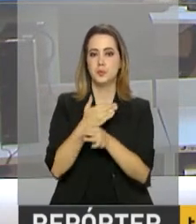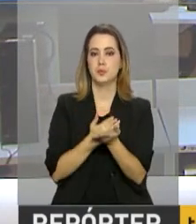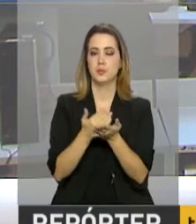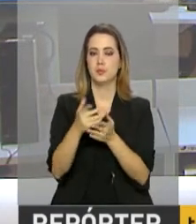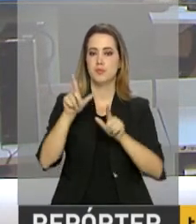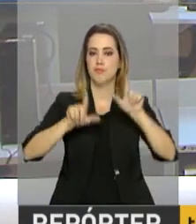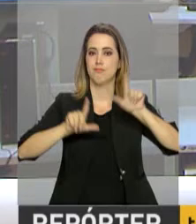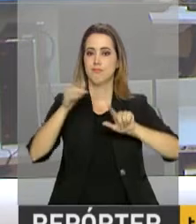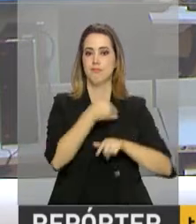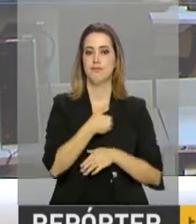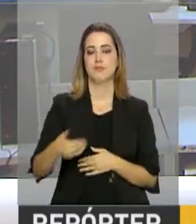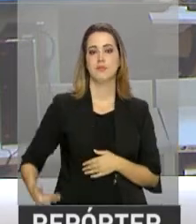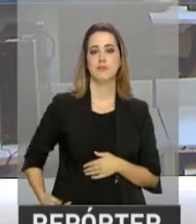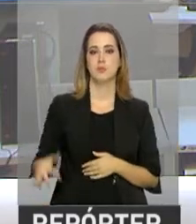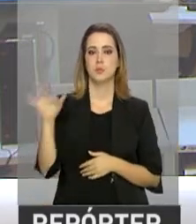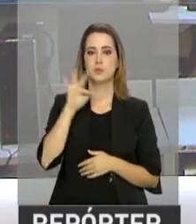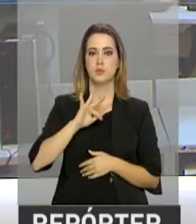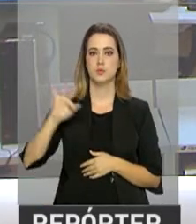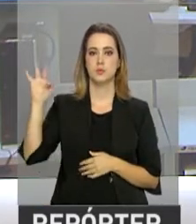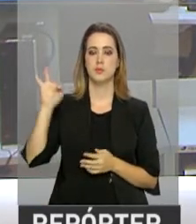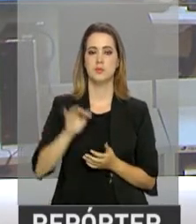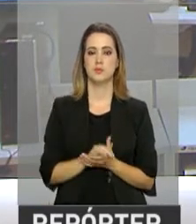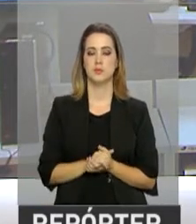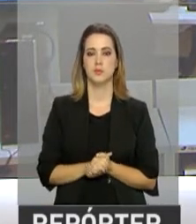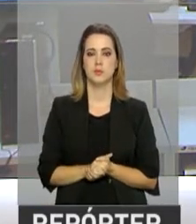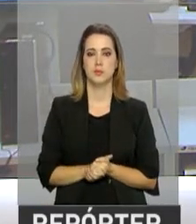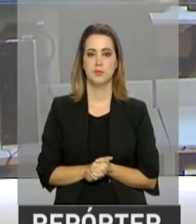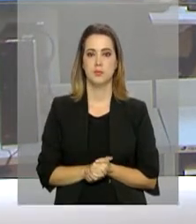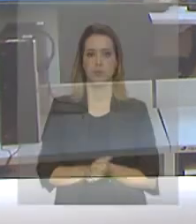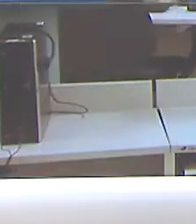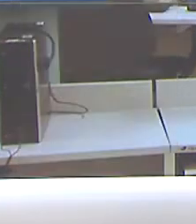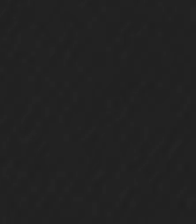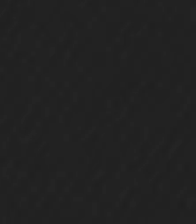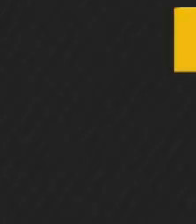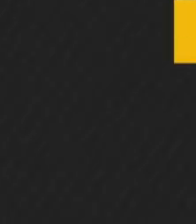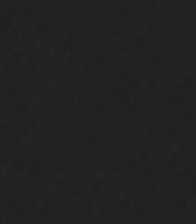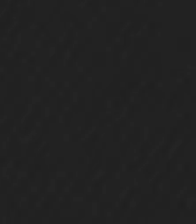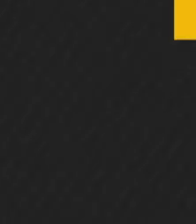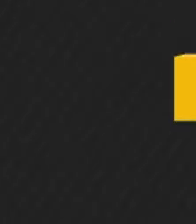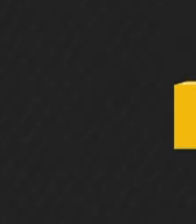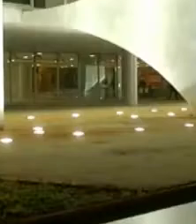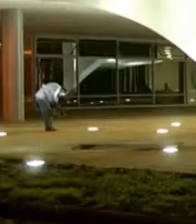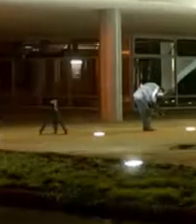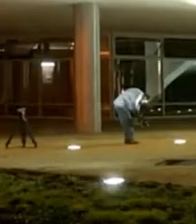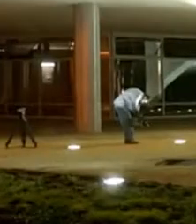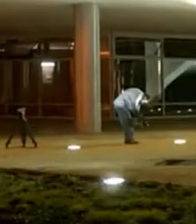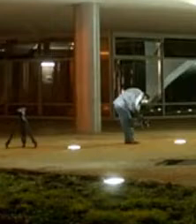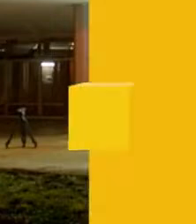e continue com a gente. NBR, a TV do Governo Federal.